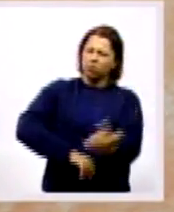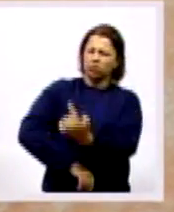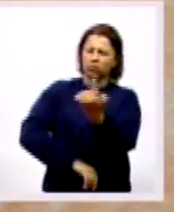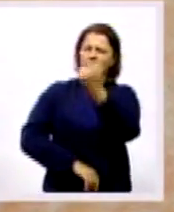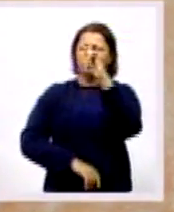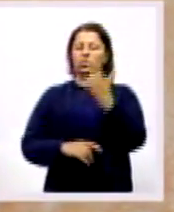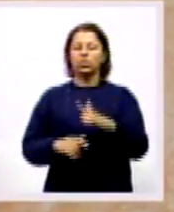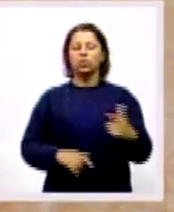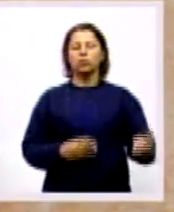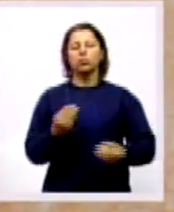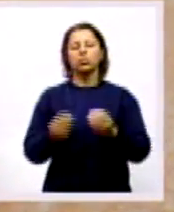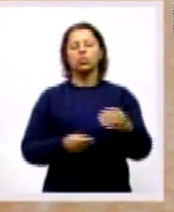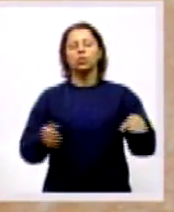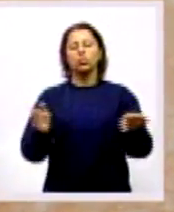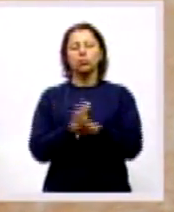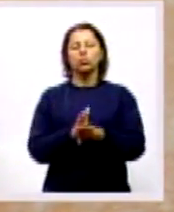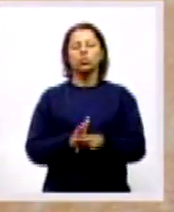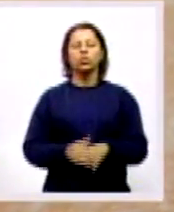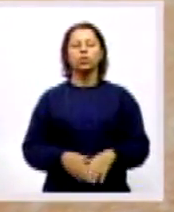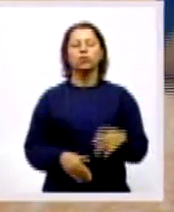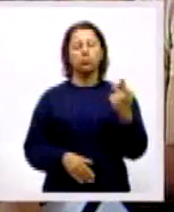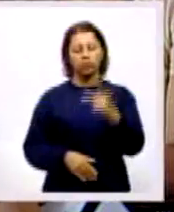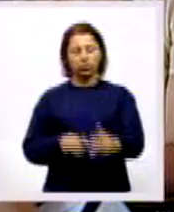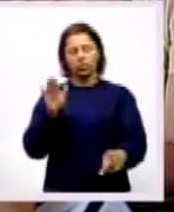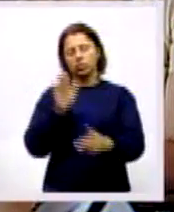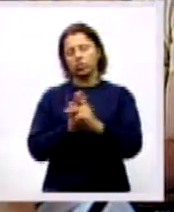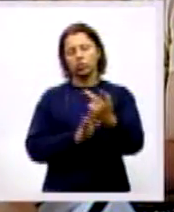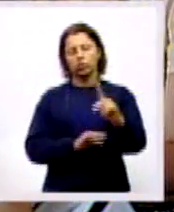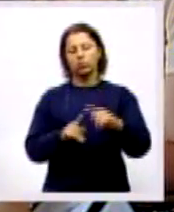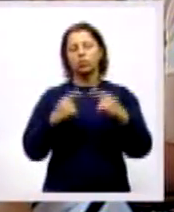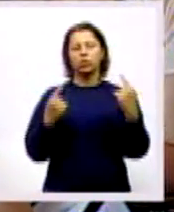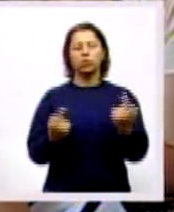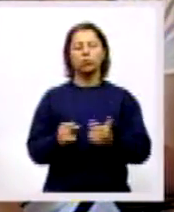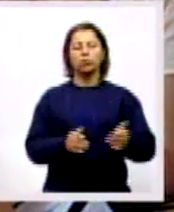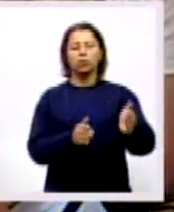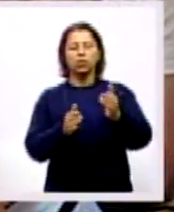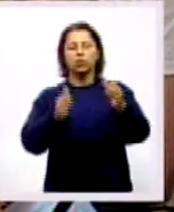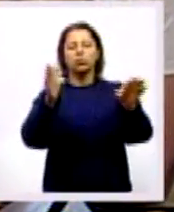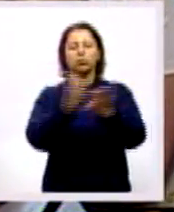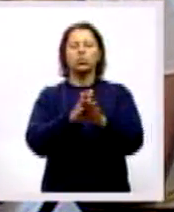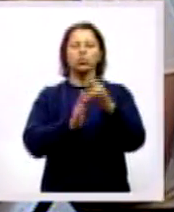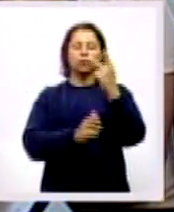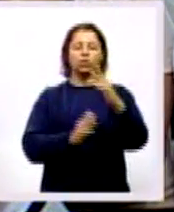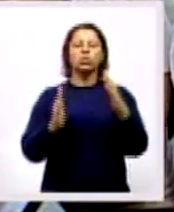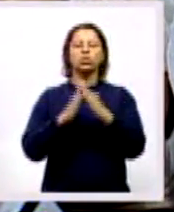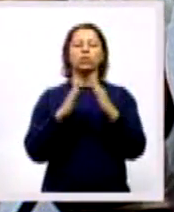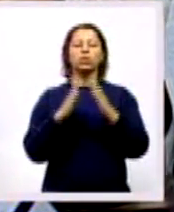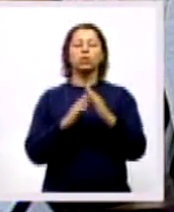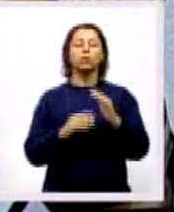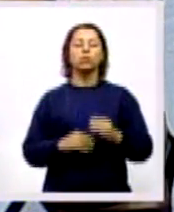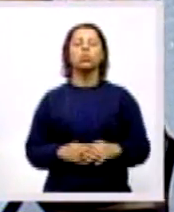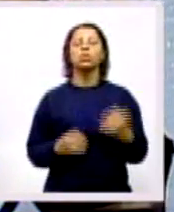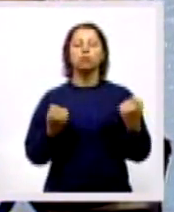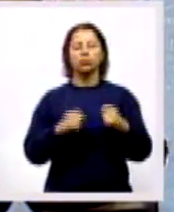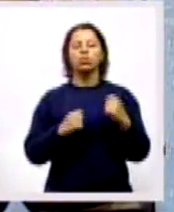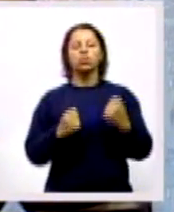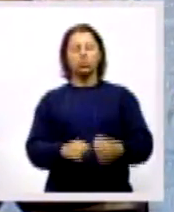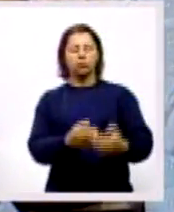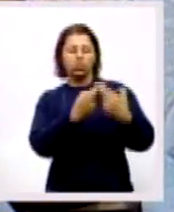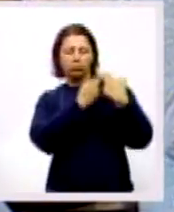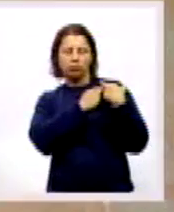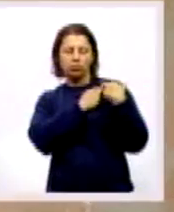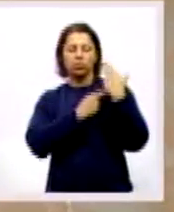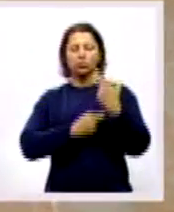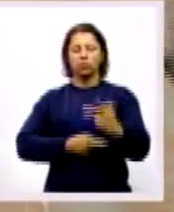tem acesso. Ela é sua, agora a estrada para chegar até ela é